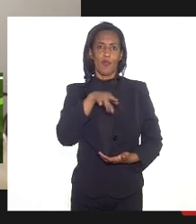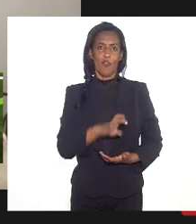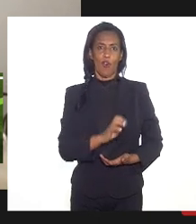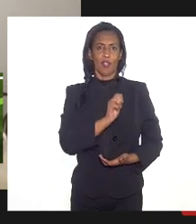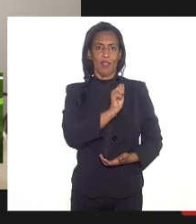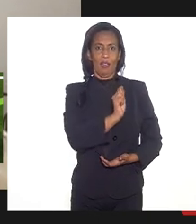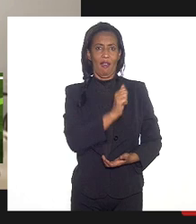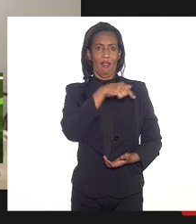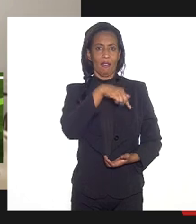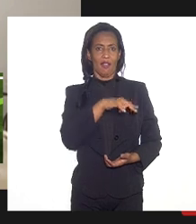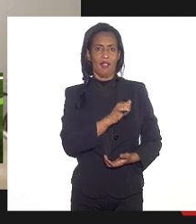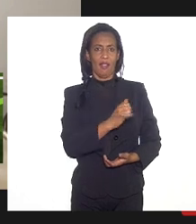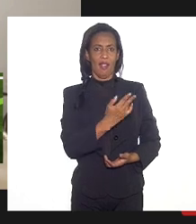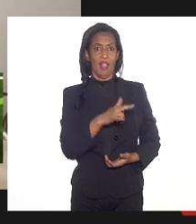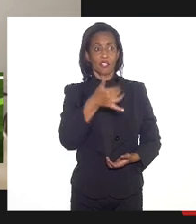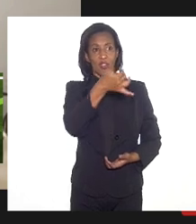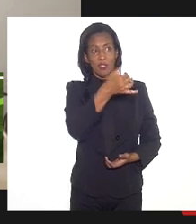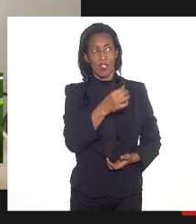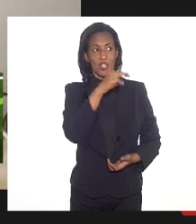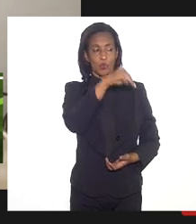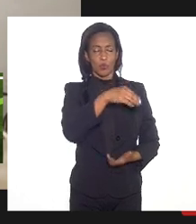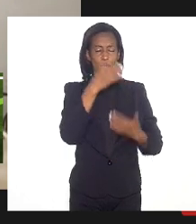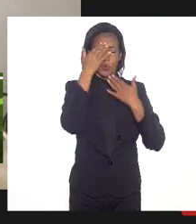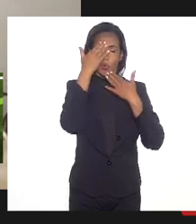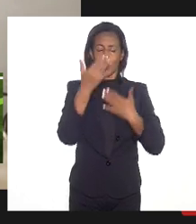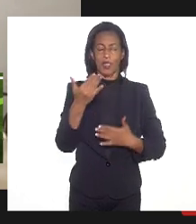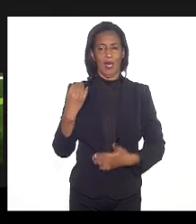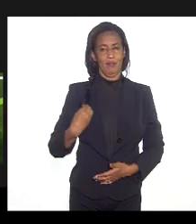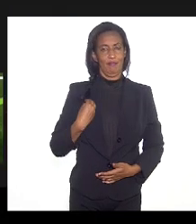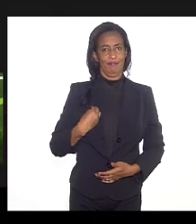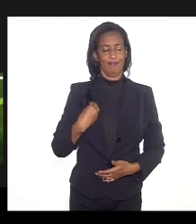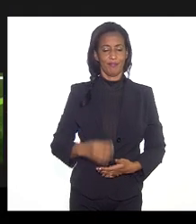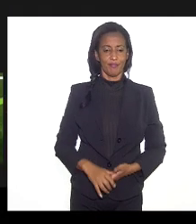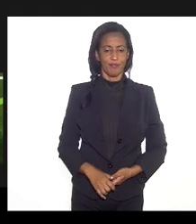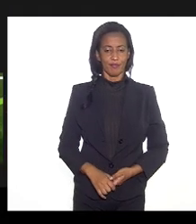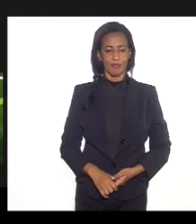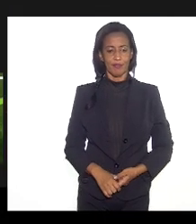Aquilerge, a senhora tem 10 minutos. Muito obrigada pela presença.